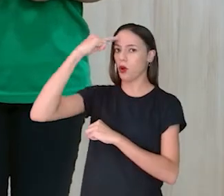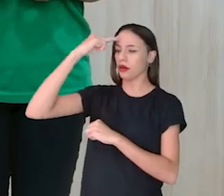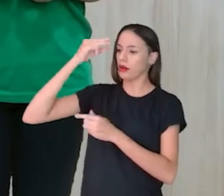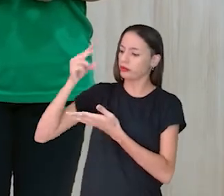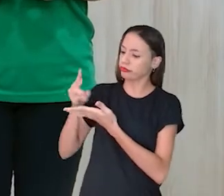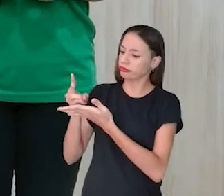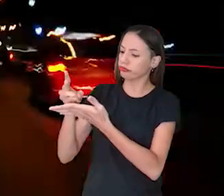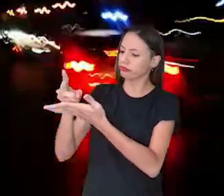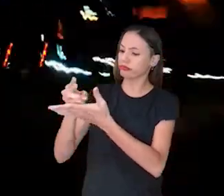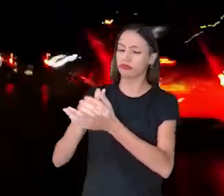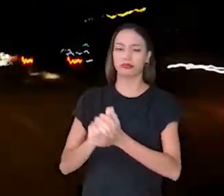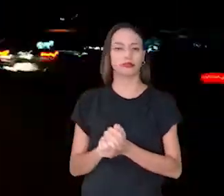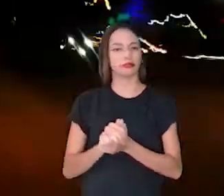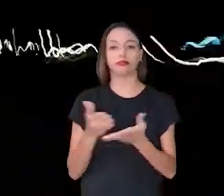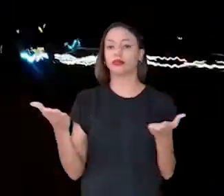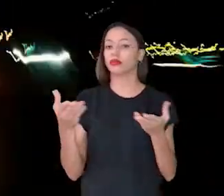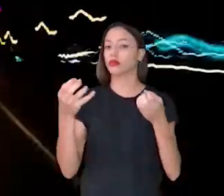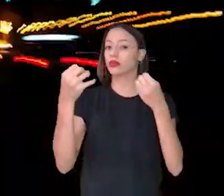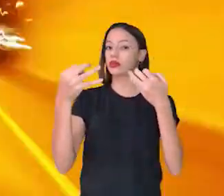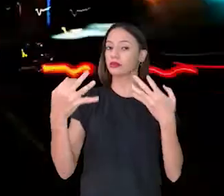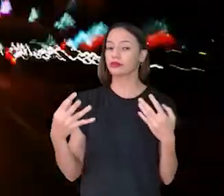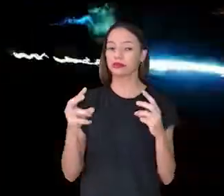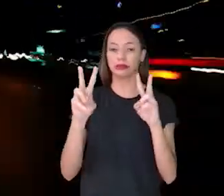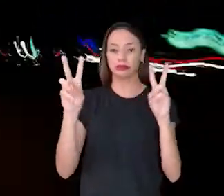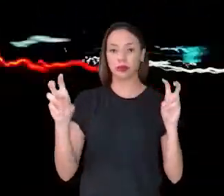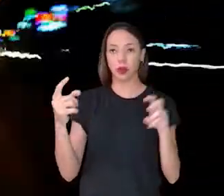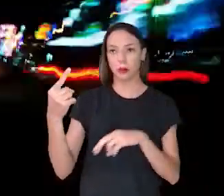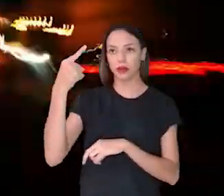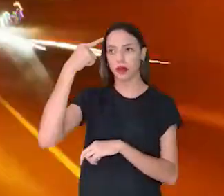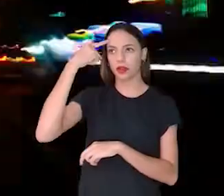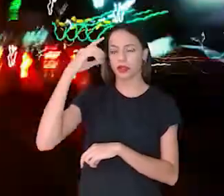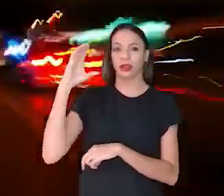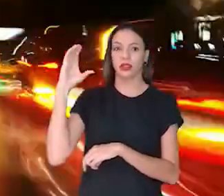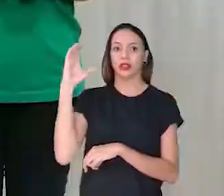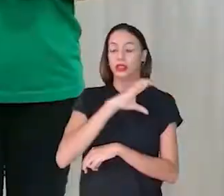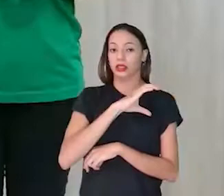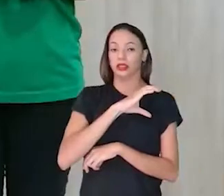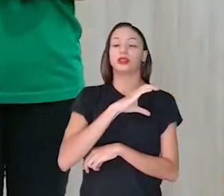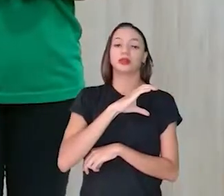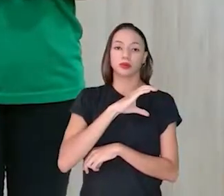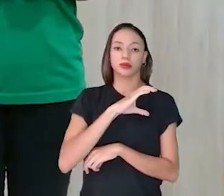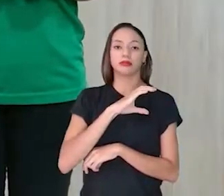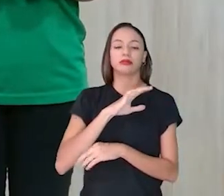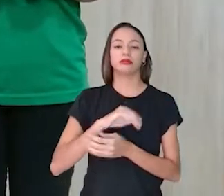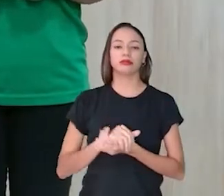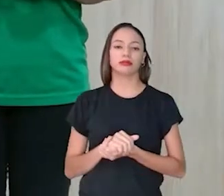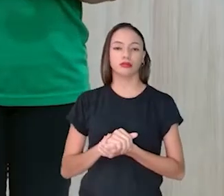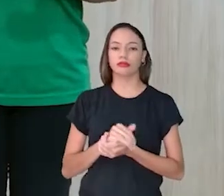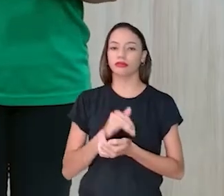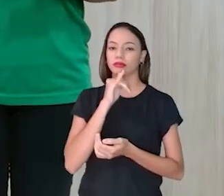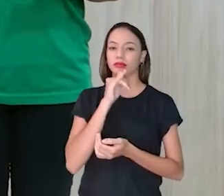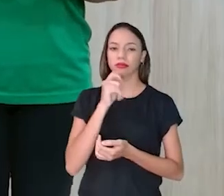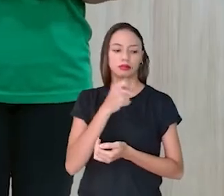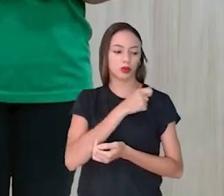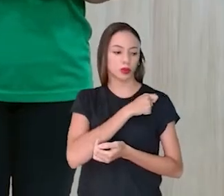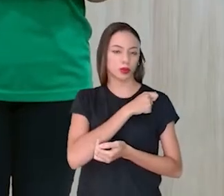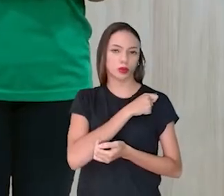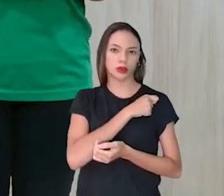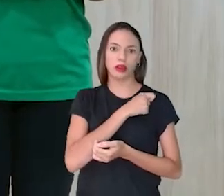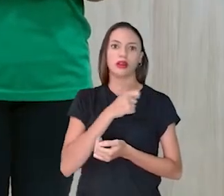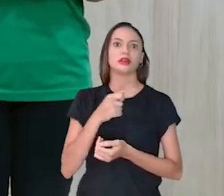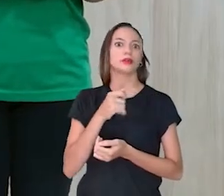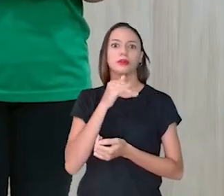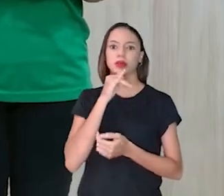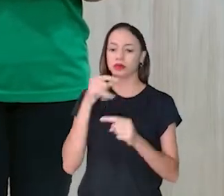Hoje vamos falar um pouquinho sobre pensamento acelerado. Quando esse estudante que nós recebemos na sala